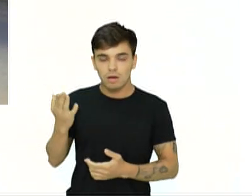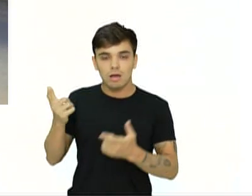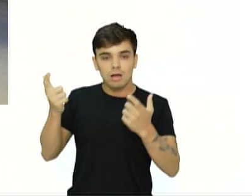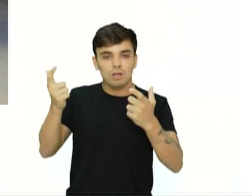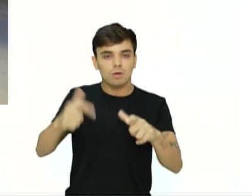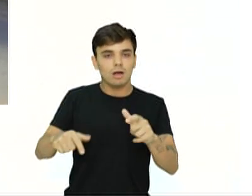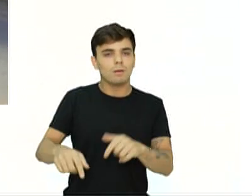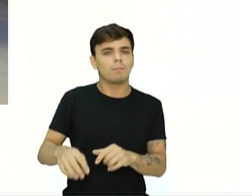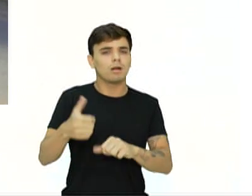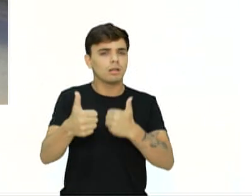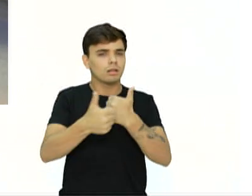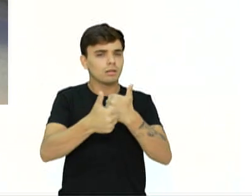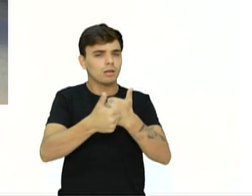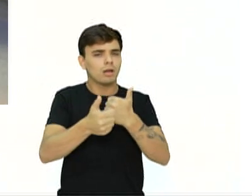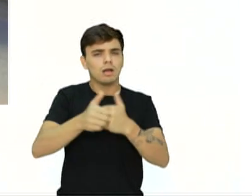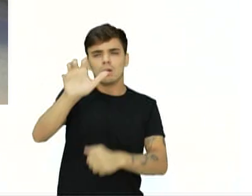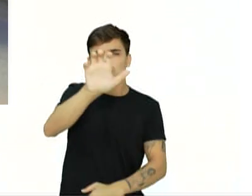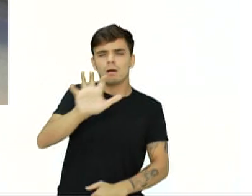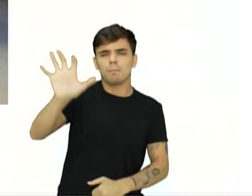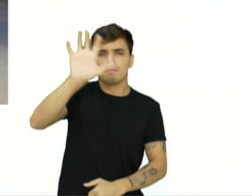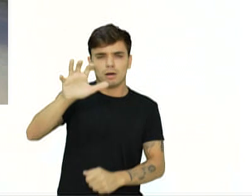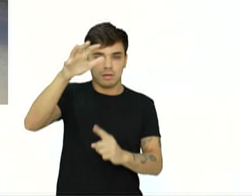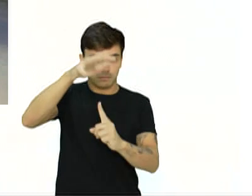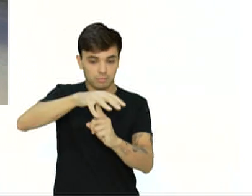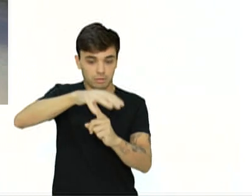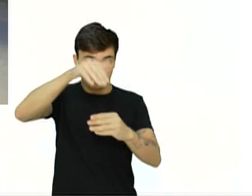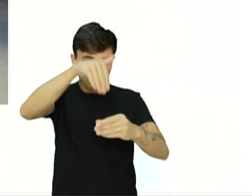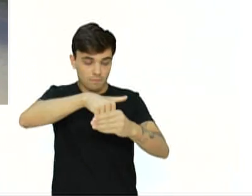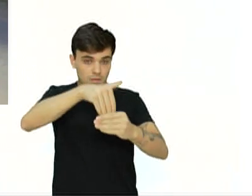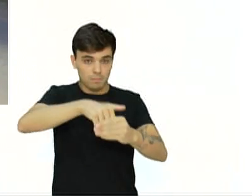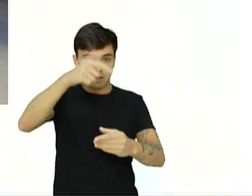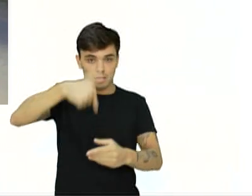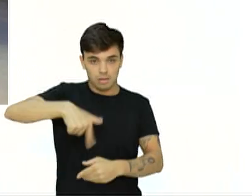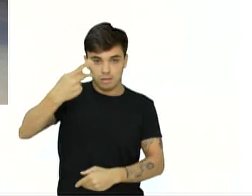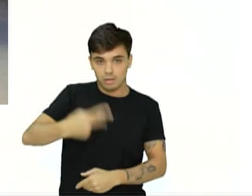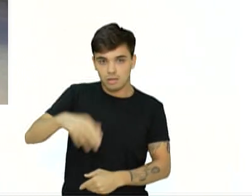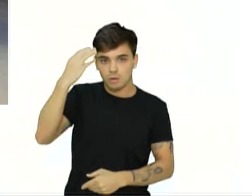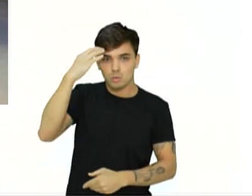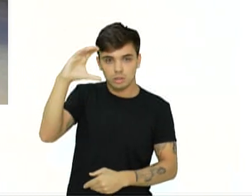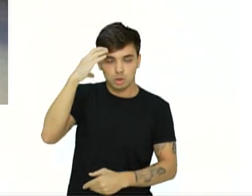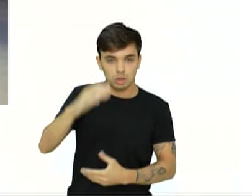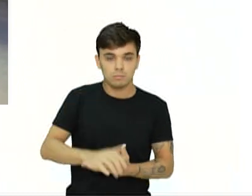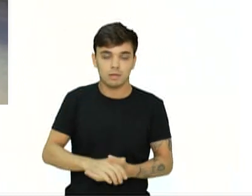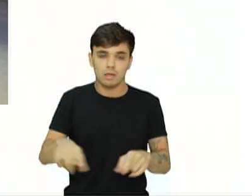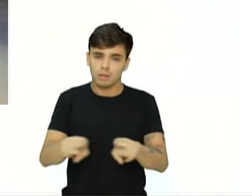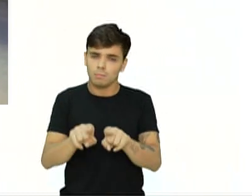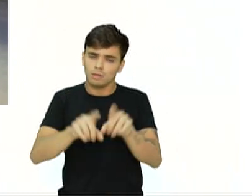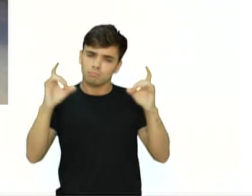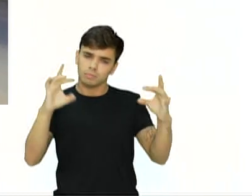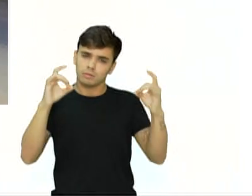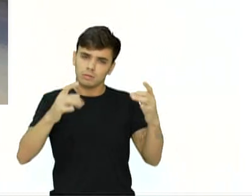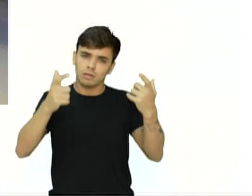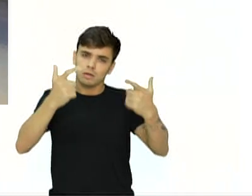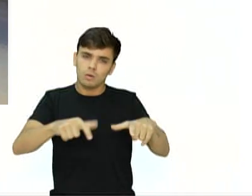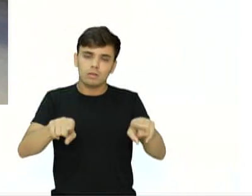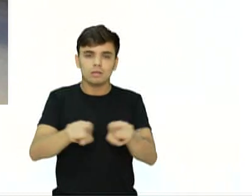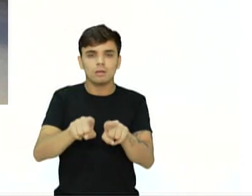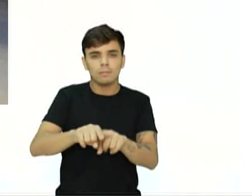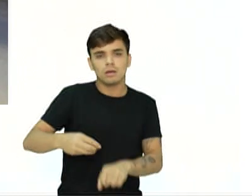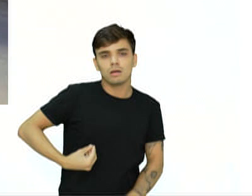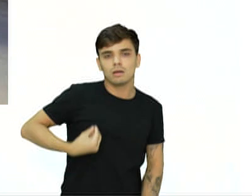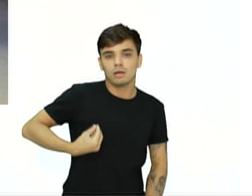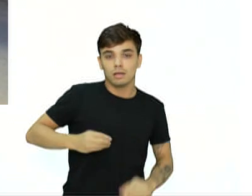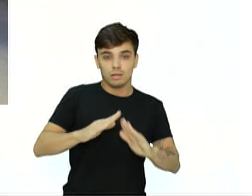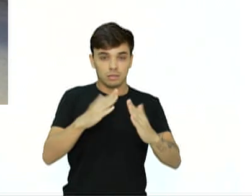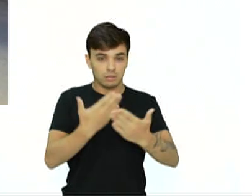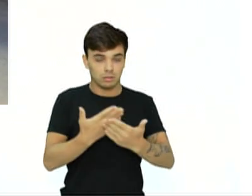é o Tribunal Regional Eleitoral do Paraná, que fica em Curitiba. Mais especificamente, a gente está hoje na